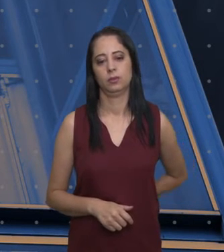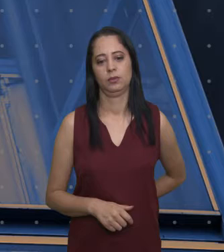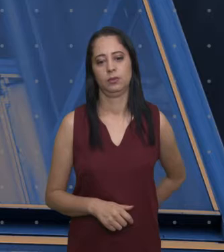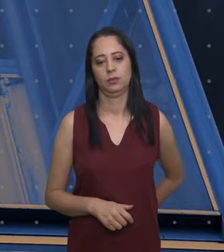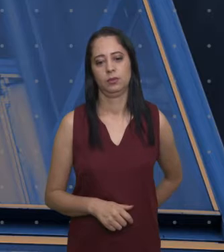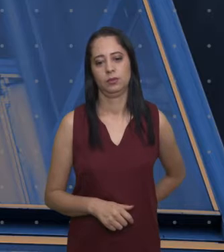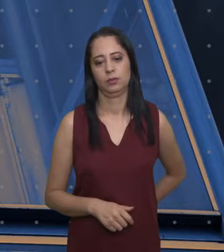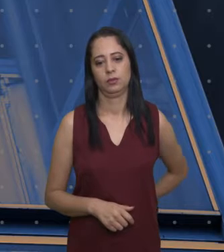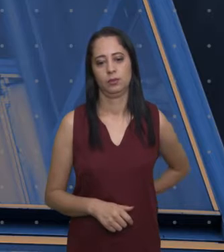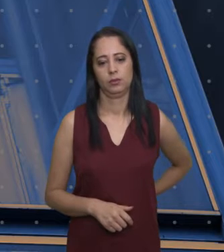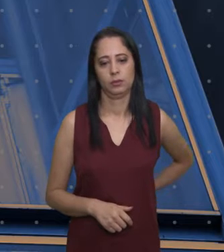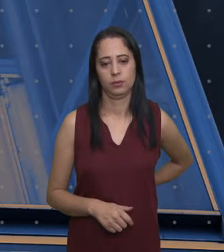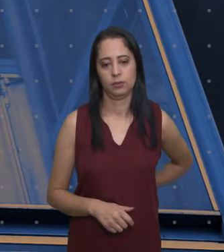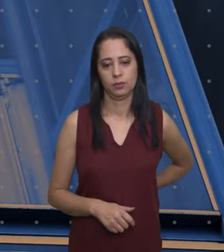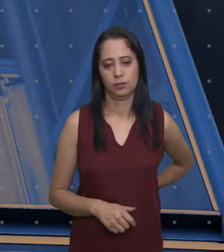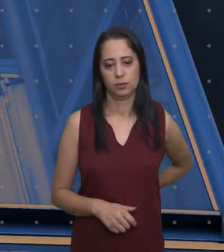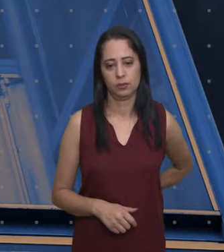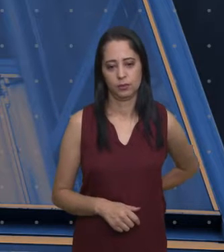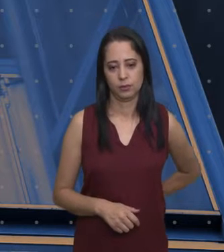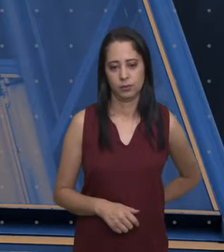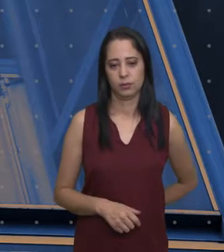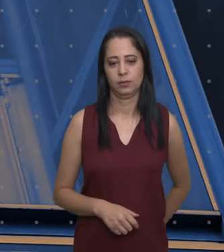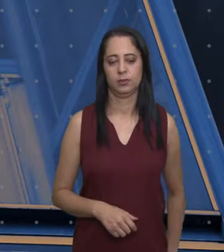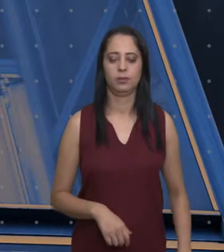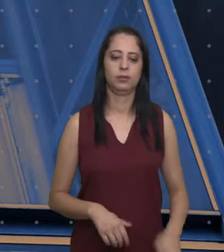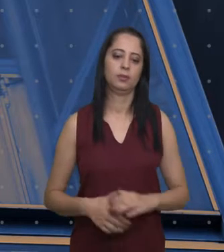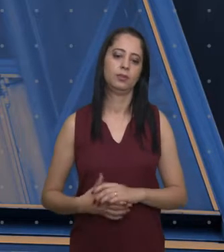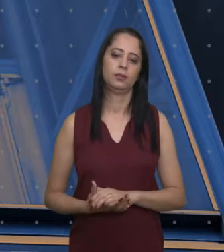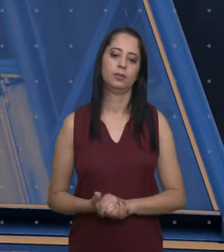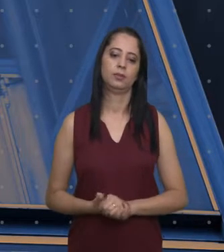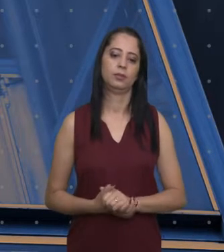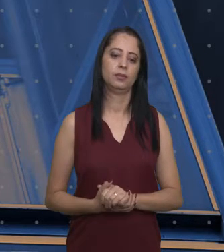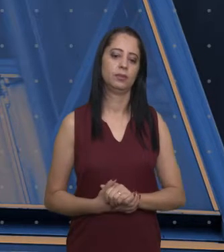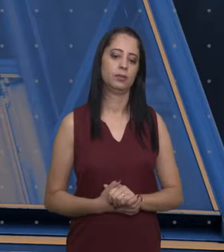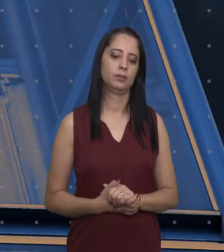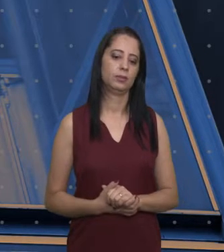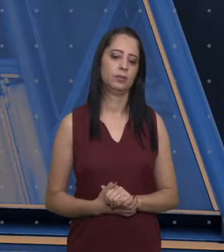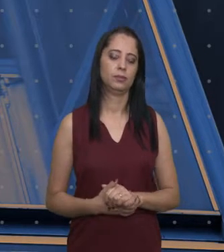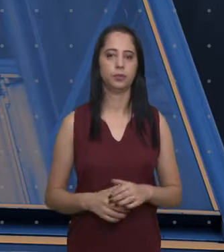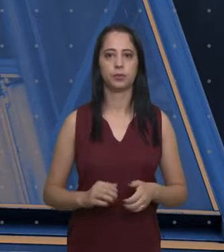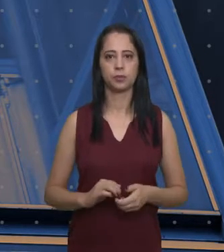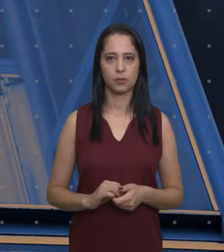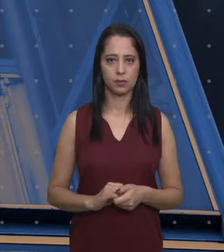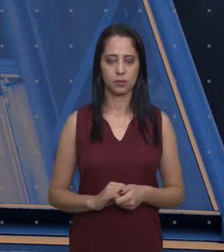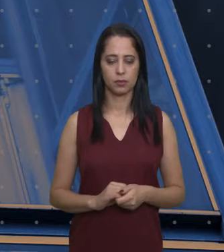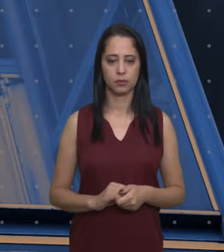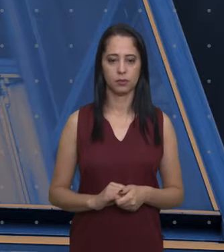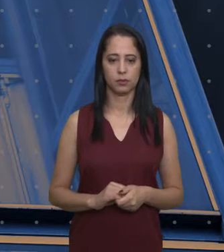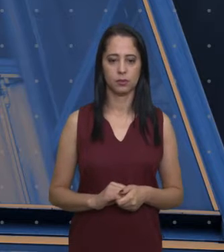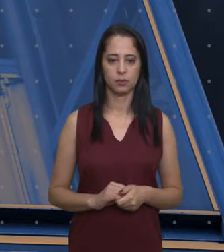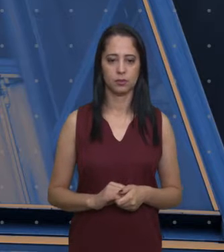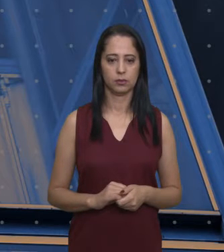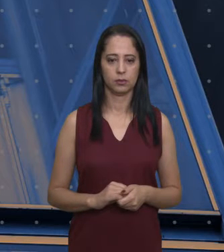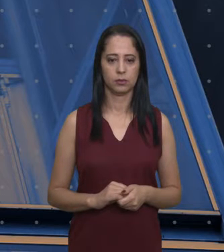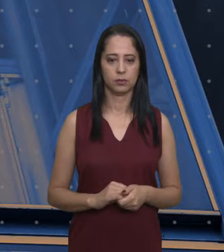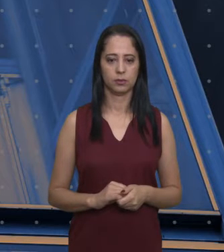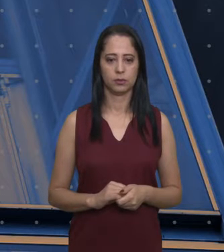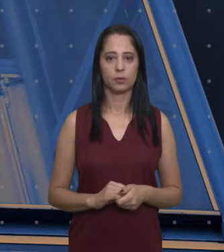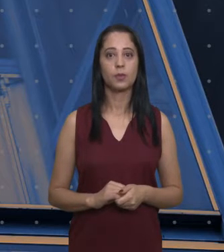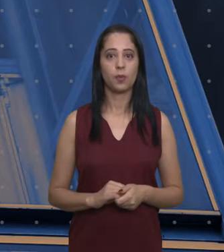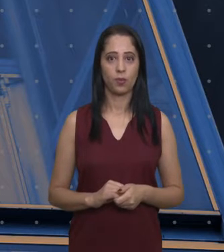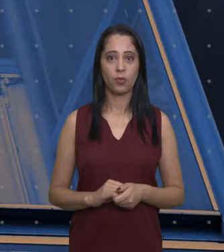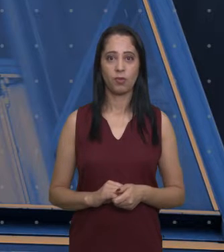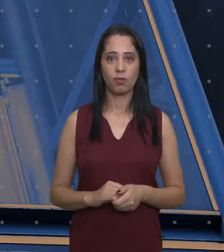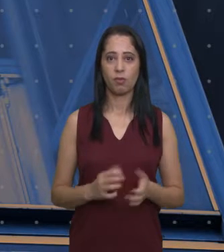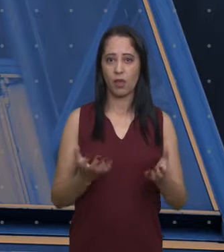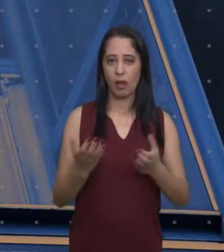de enfermagem, técnico de manutenção predial, técnico de materiais e técnico de planejamento. Para se